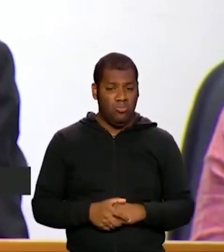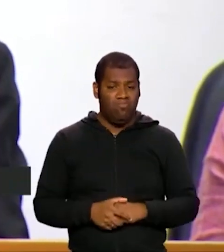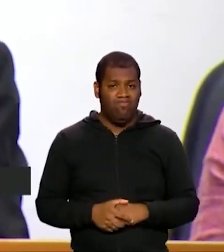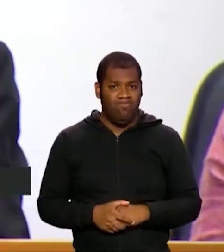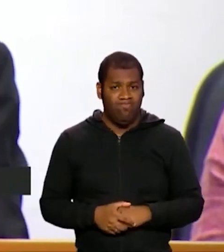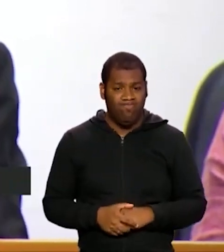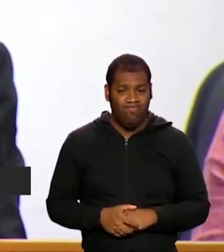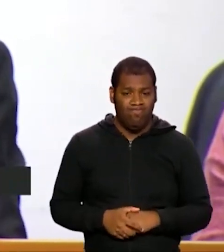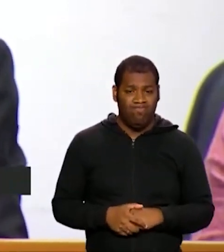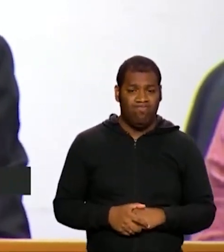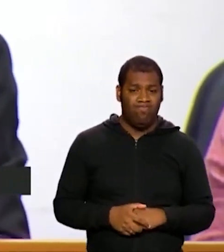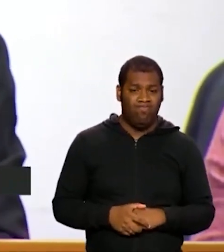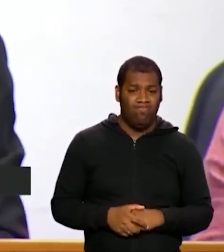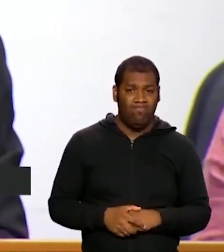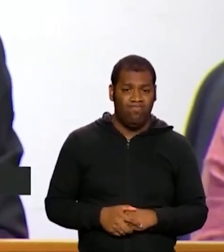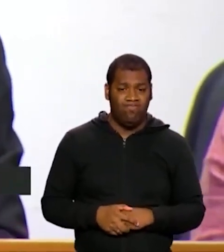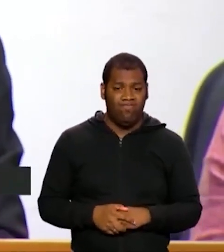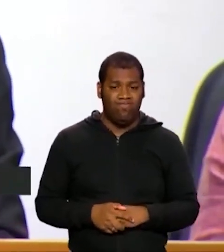extenuante